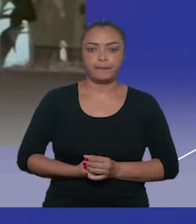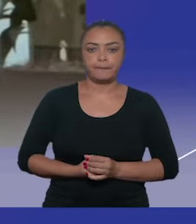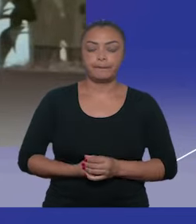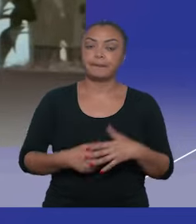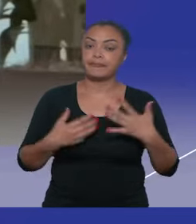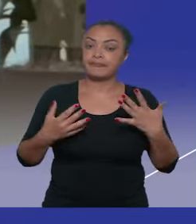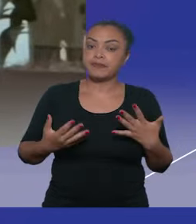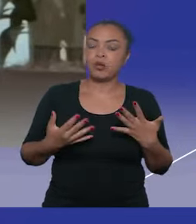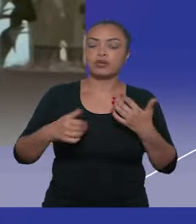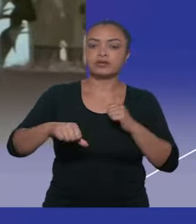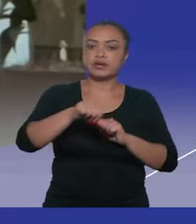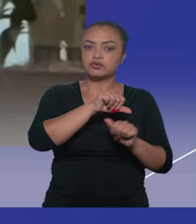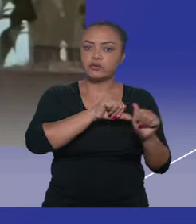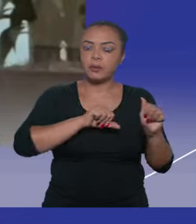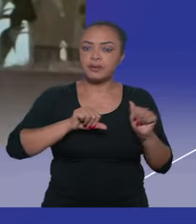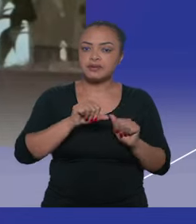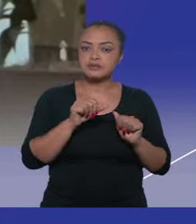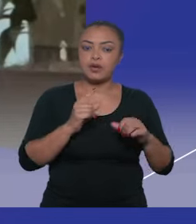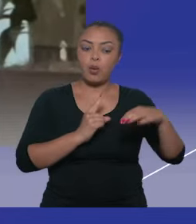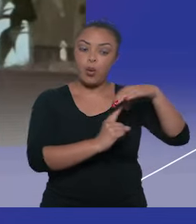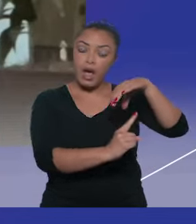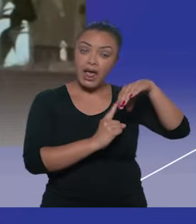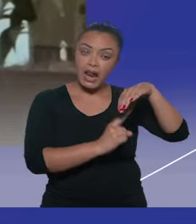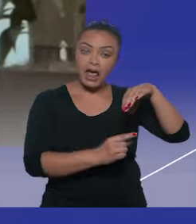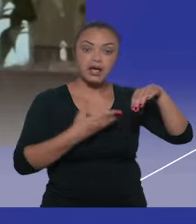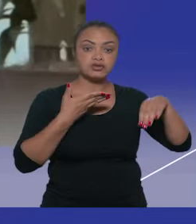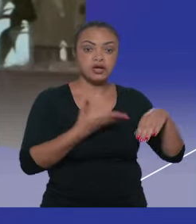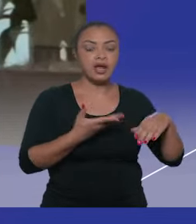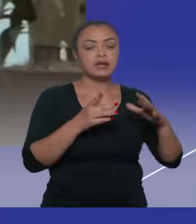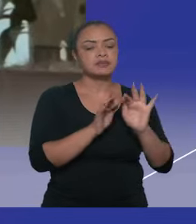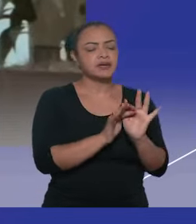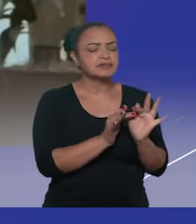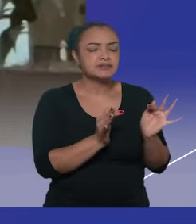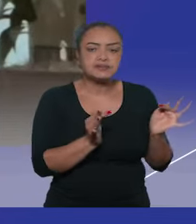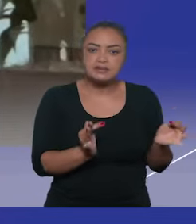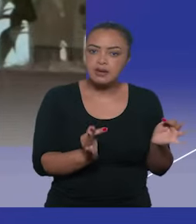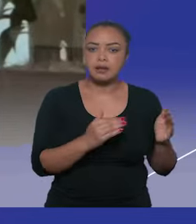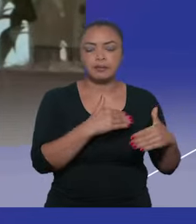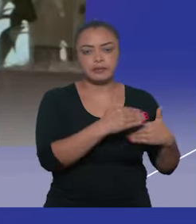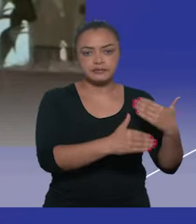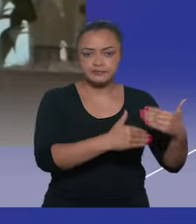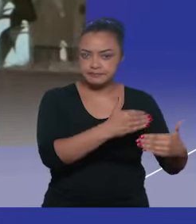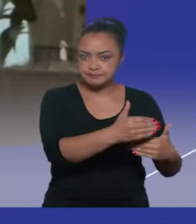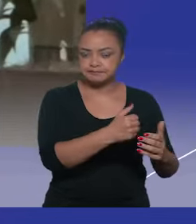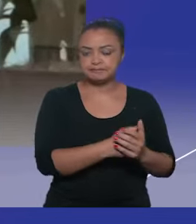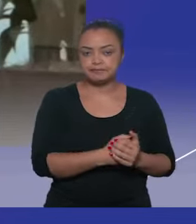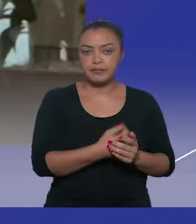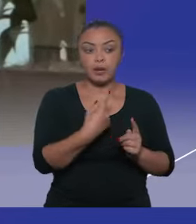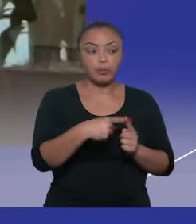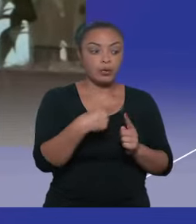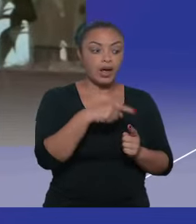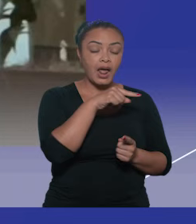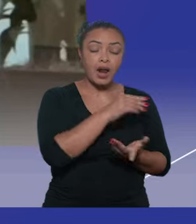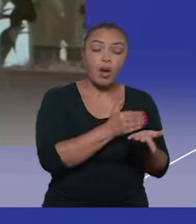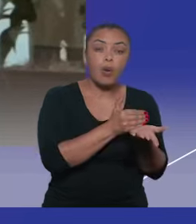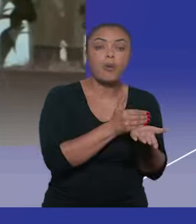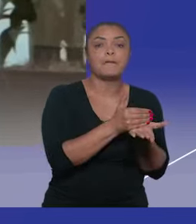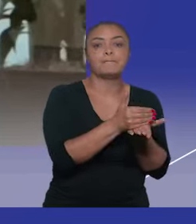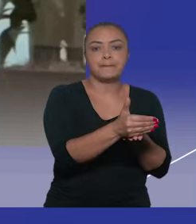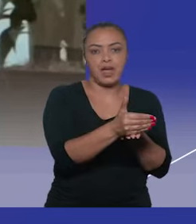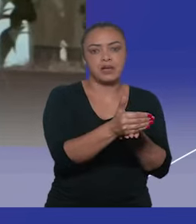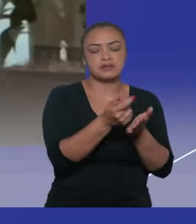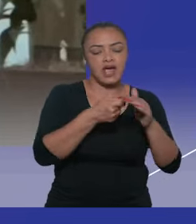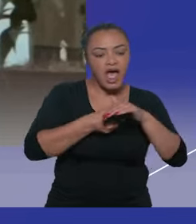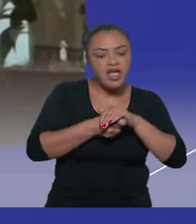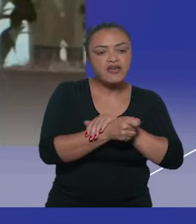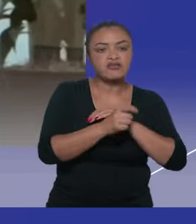Então, ela não é que seja low touch, mas sim uma transformação do high touch numa oferta digital, né? Certo. Nessa